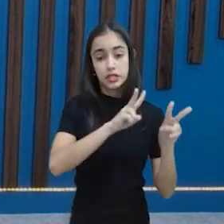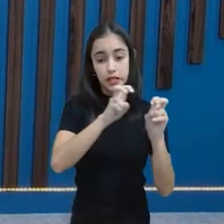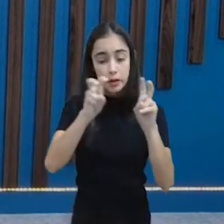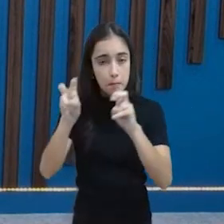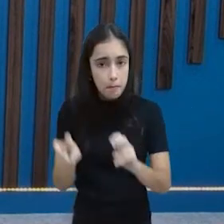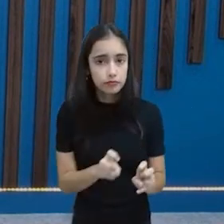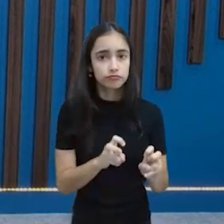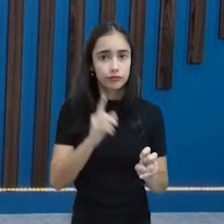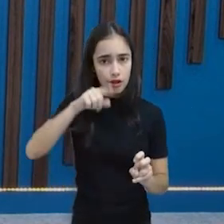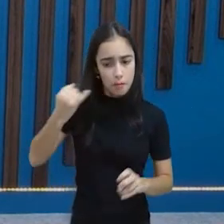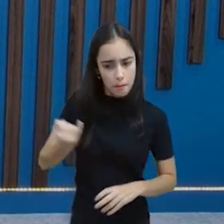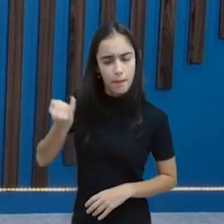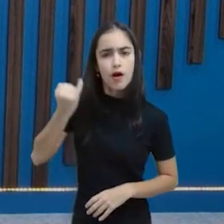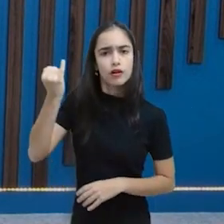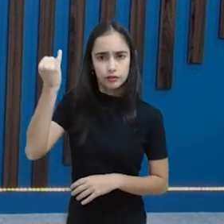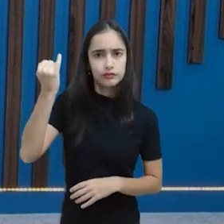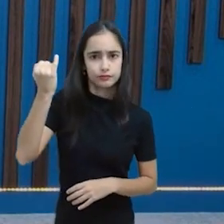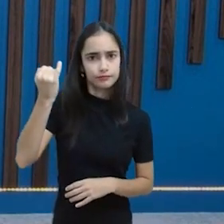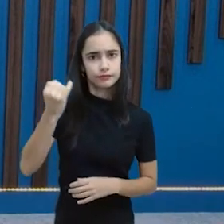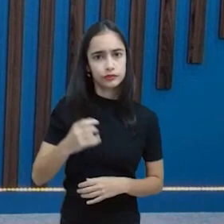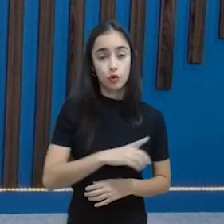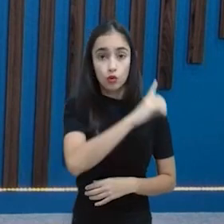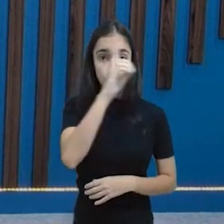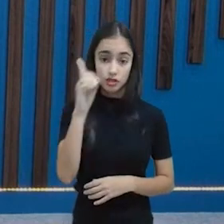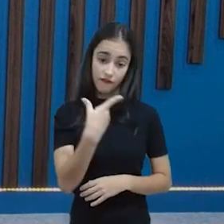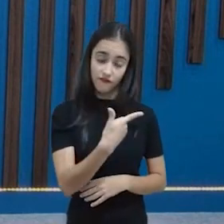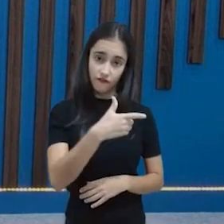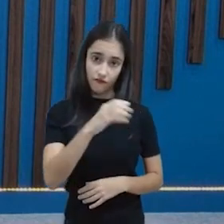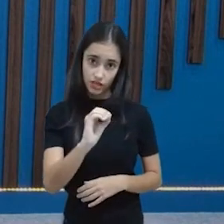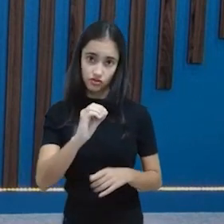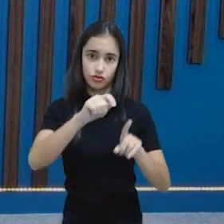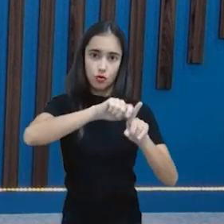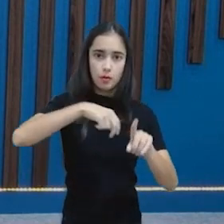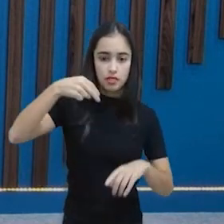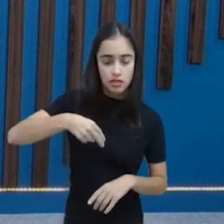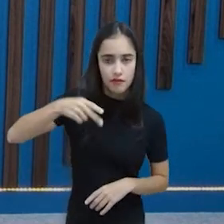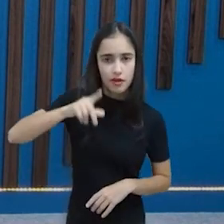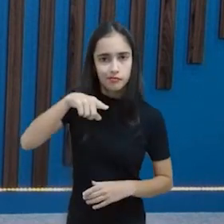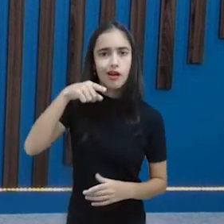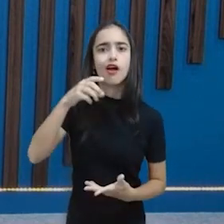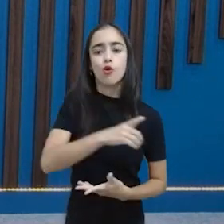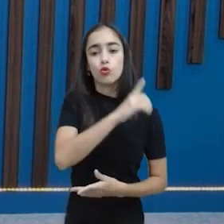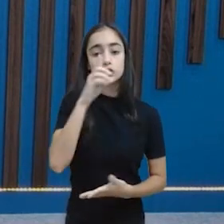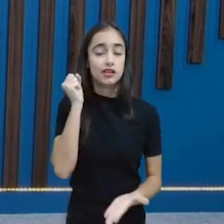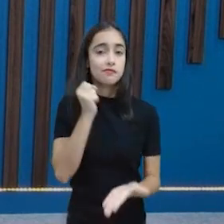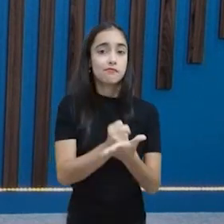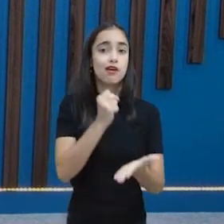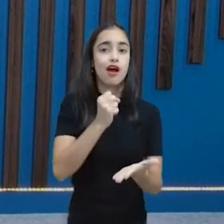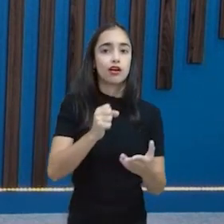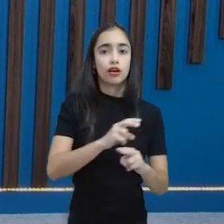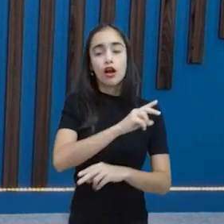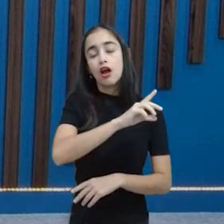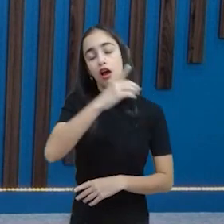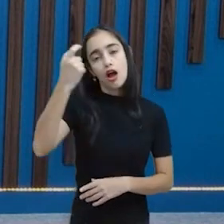temáticas super importantes, né? O dia 20 de novembro, né, é o dia que marca aí a consciência negra,